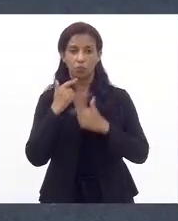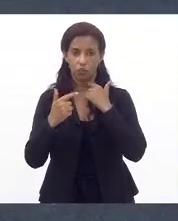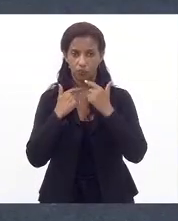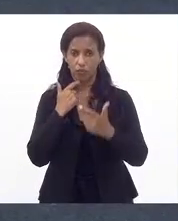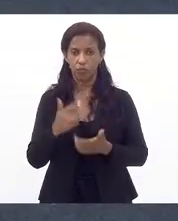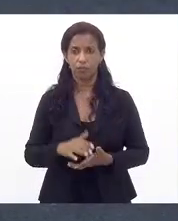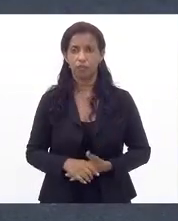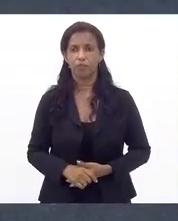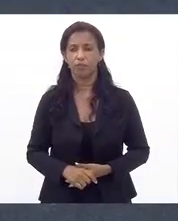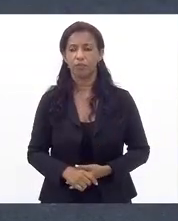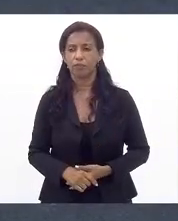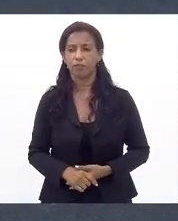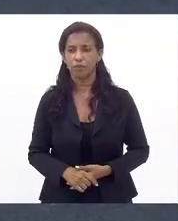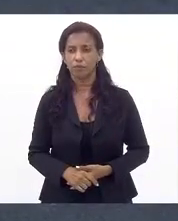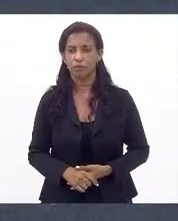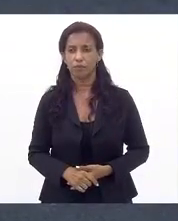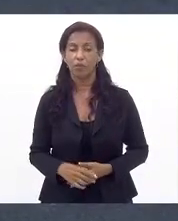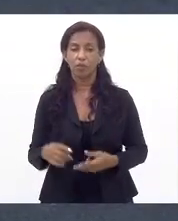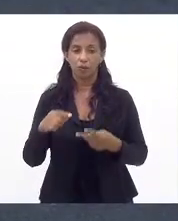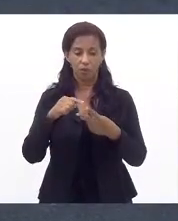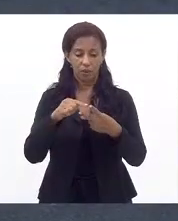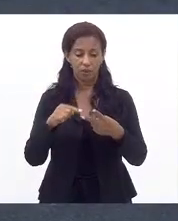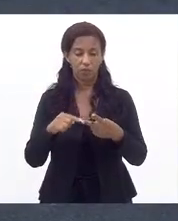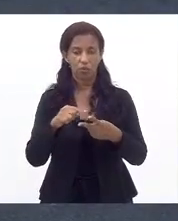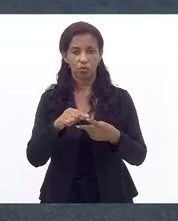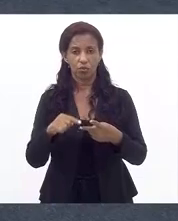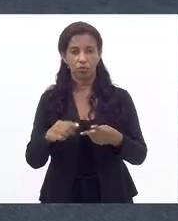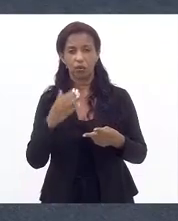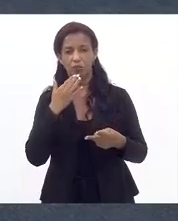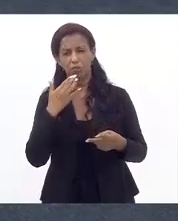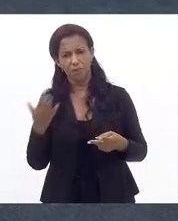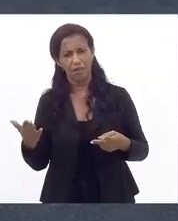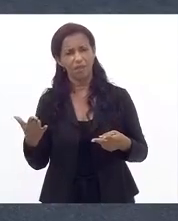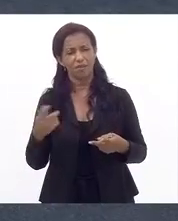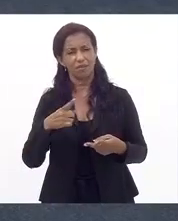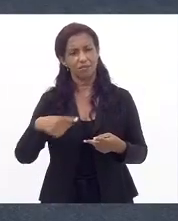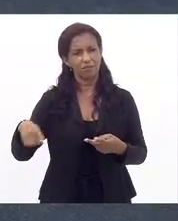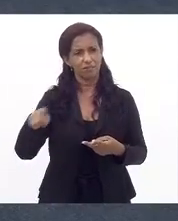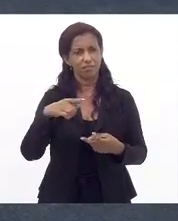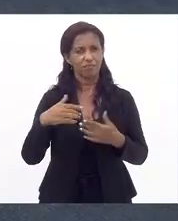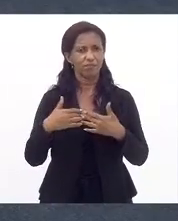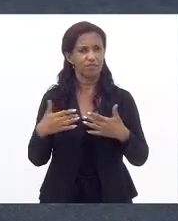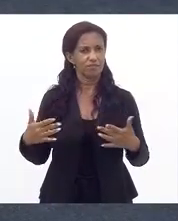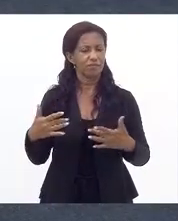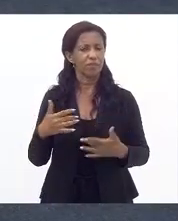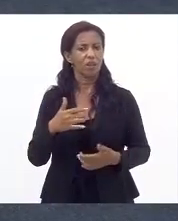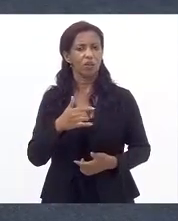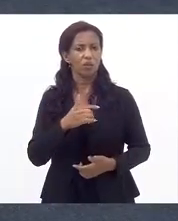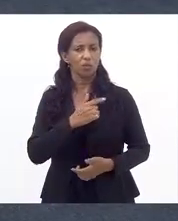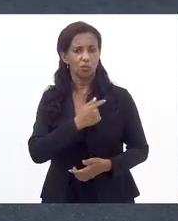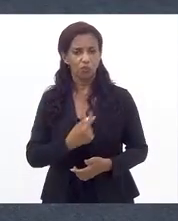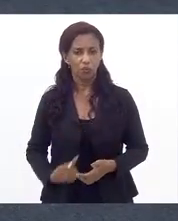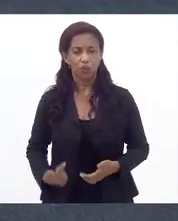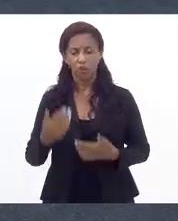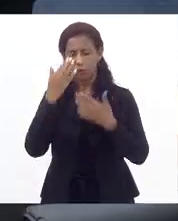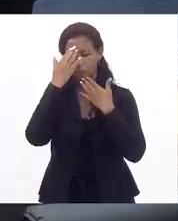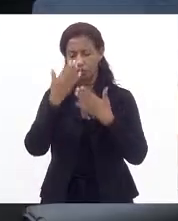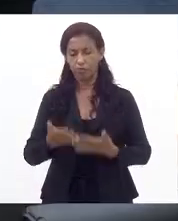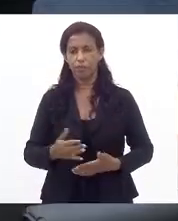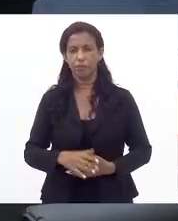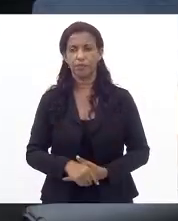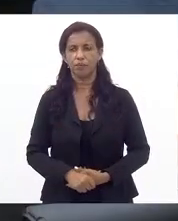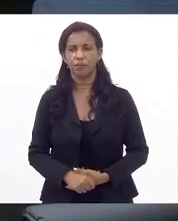dessa questão Ah tá então só essas duas questões tem essa sensibilidade do governo e muito